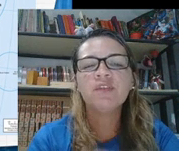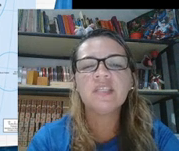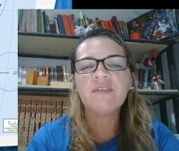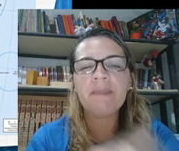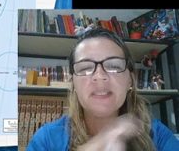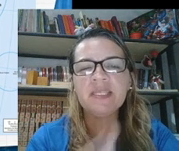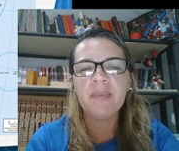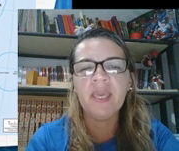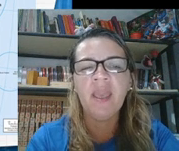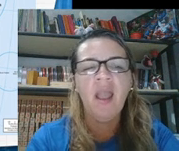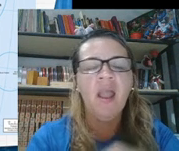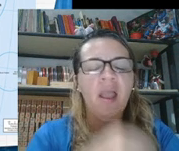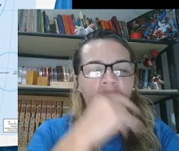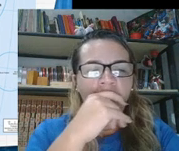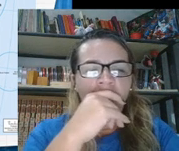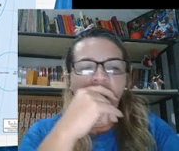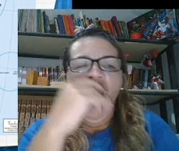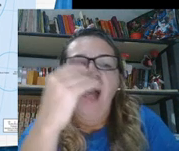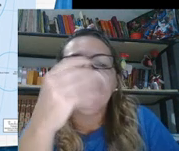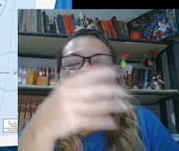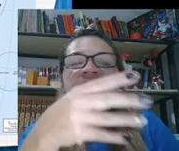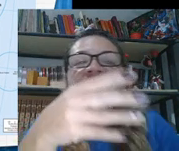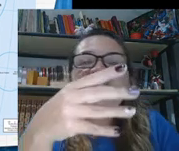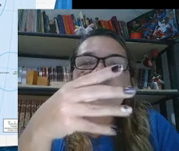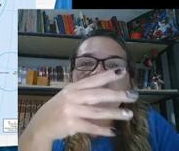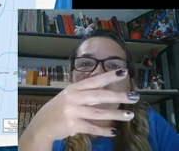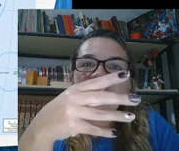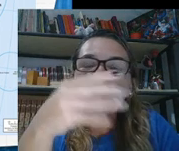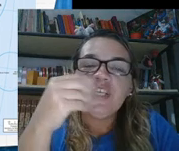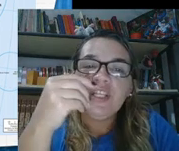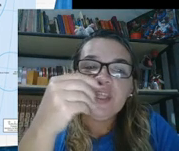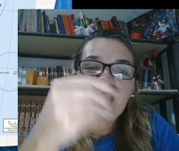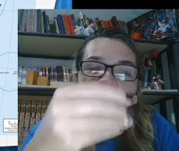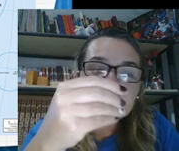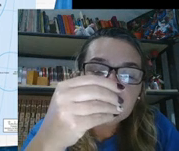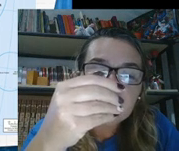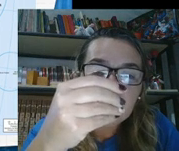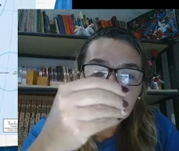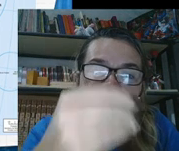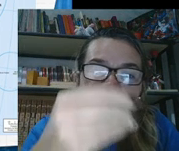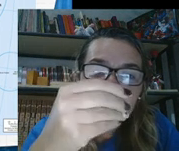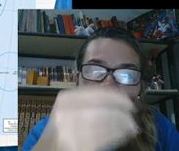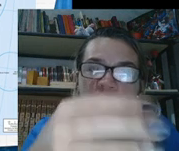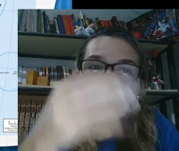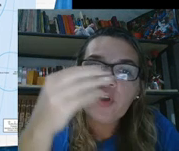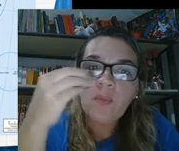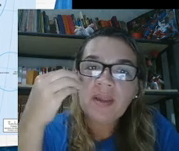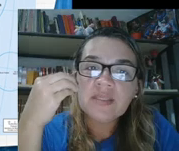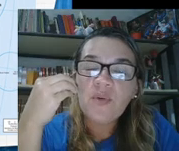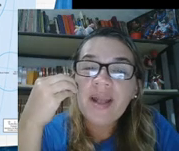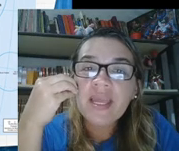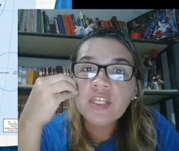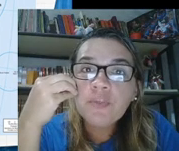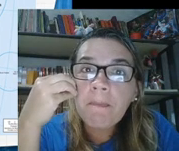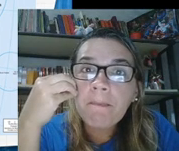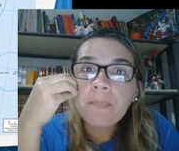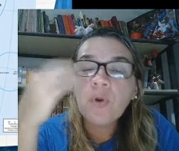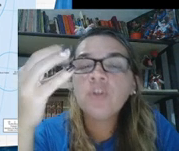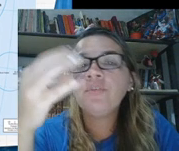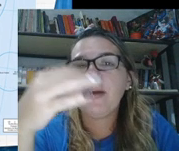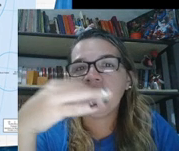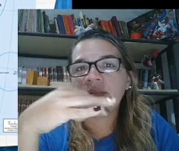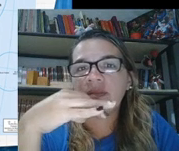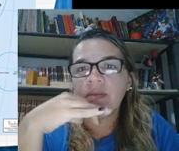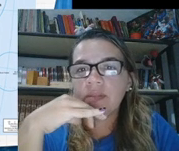E você vai perceber a necessidade dessa divisão, porque o Brasil é grande